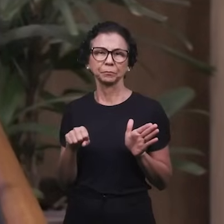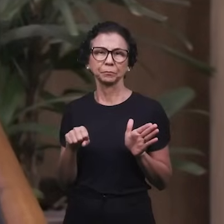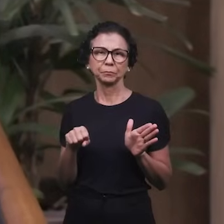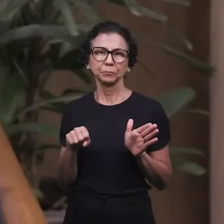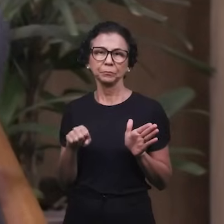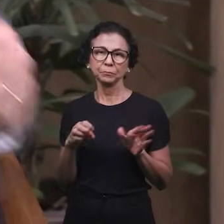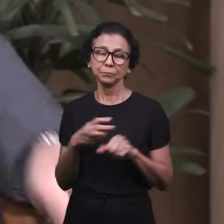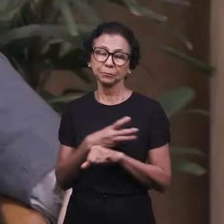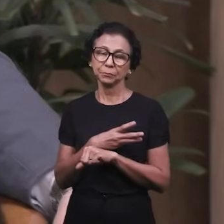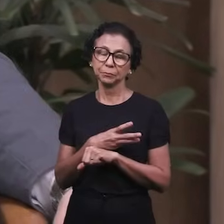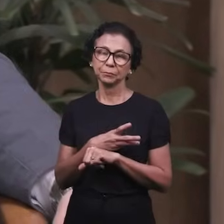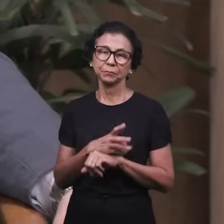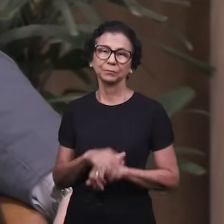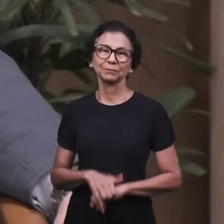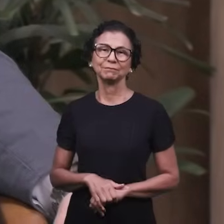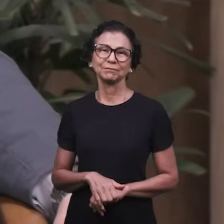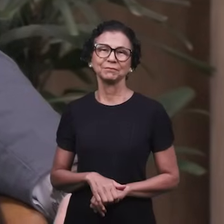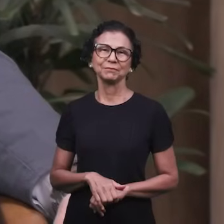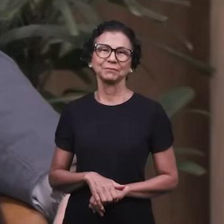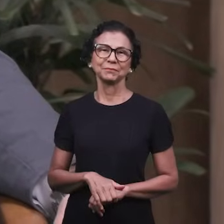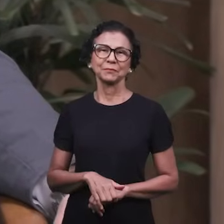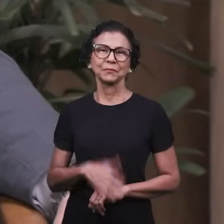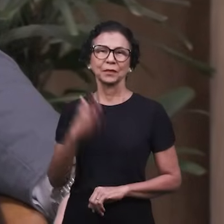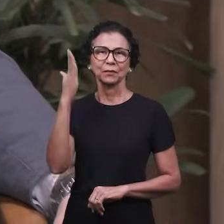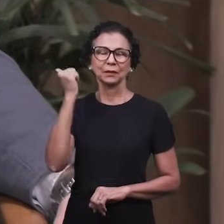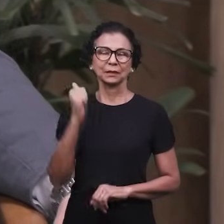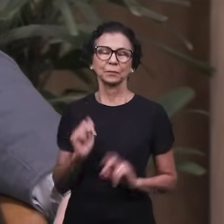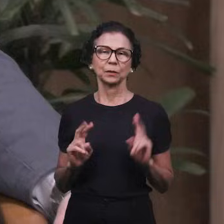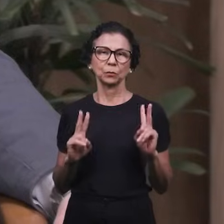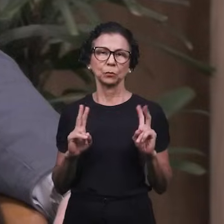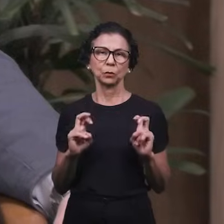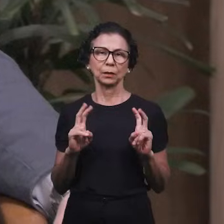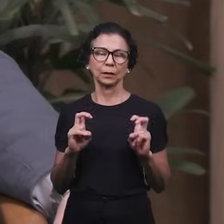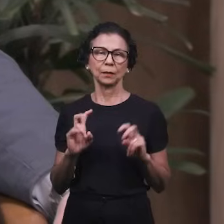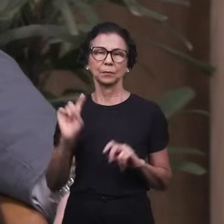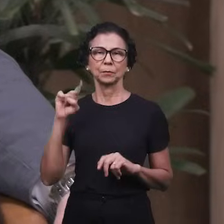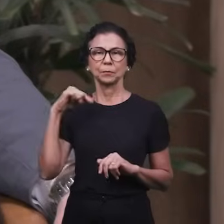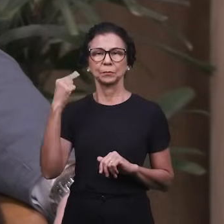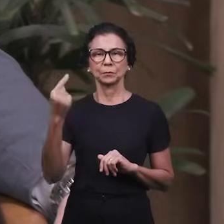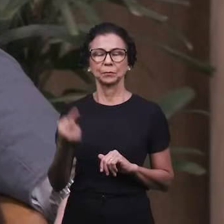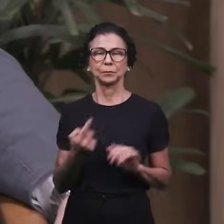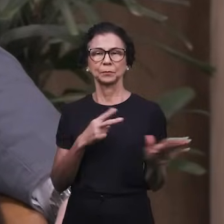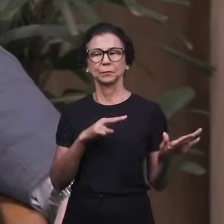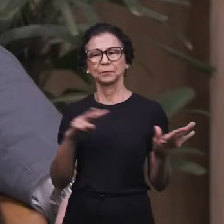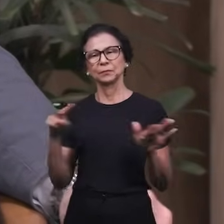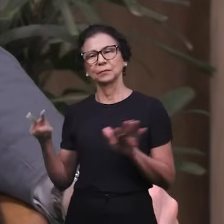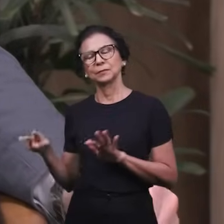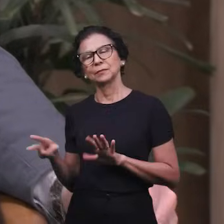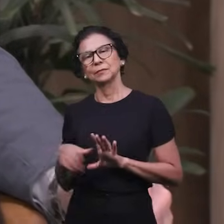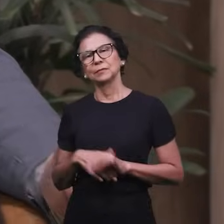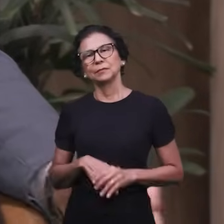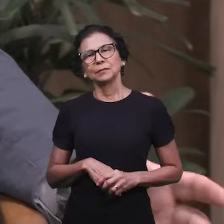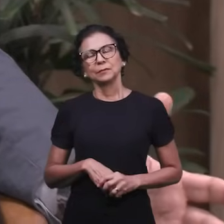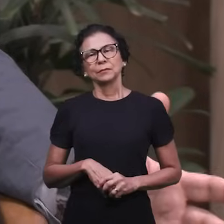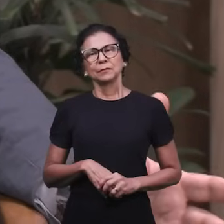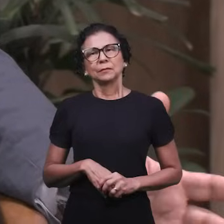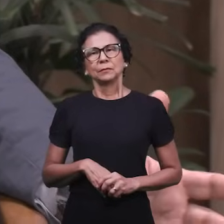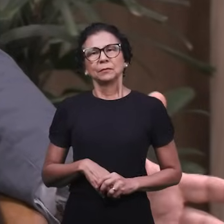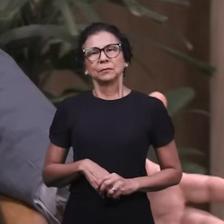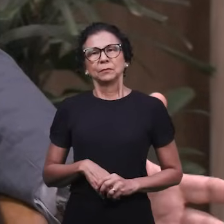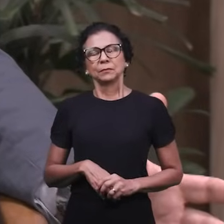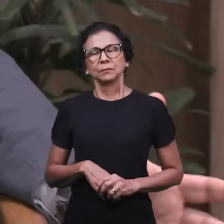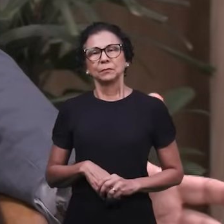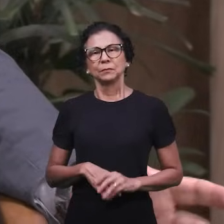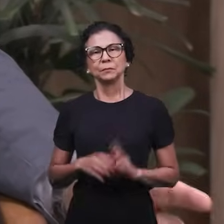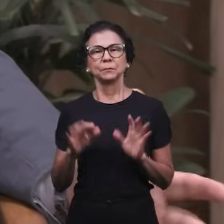é o WhatsApp, você já vai ficar sabendo qual o tema para a próxima semana. Nós estamos agora